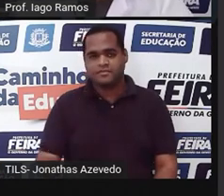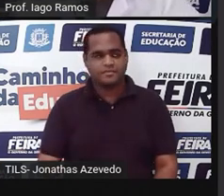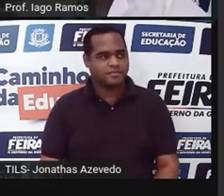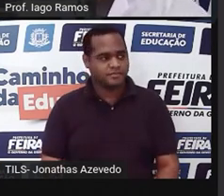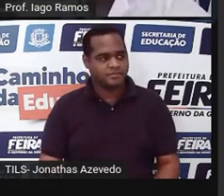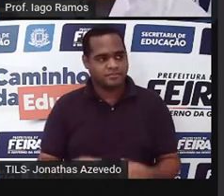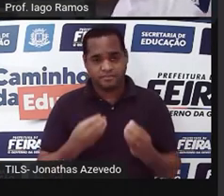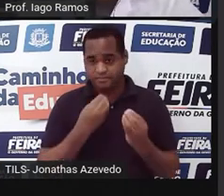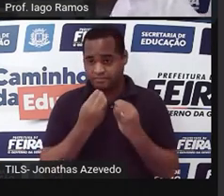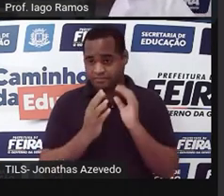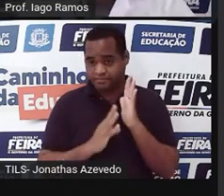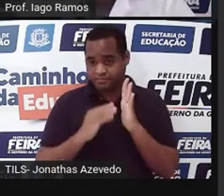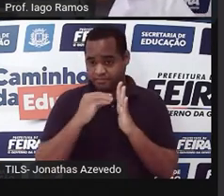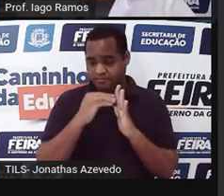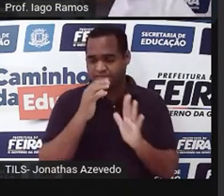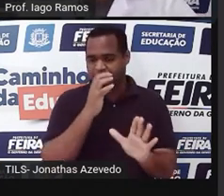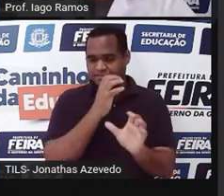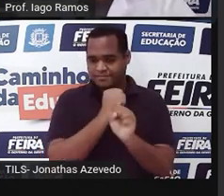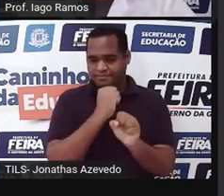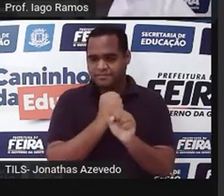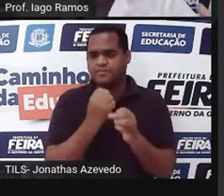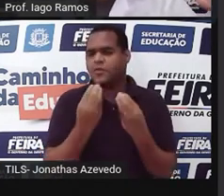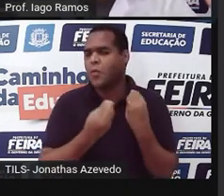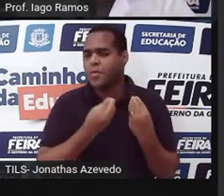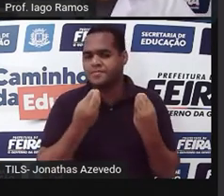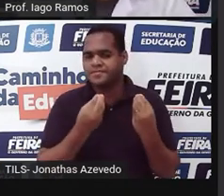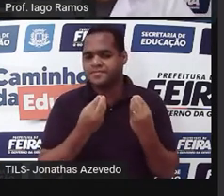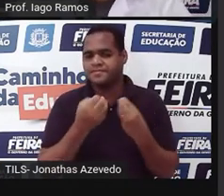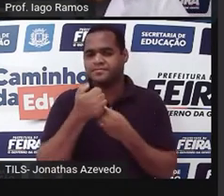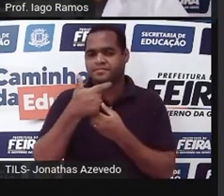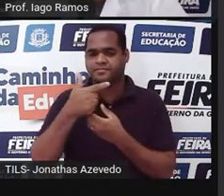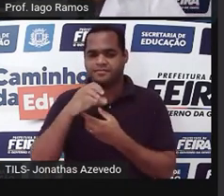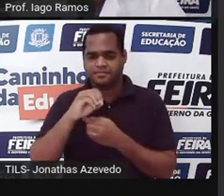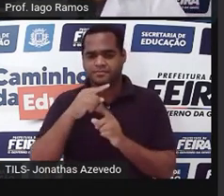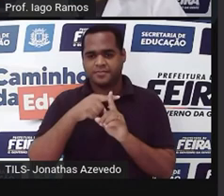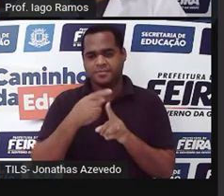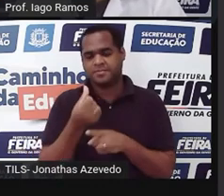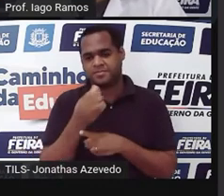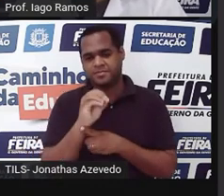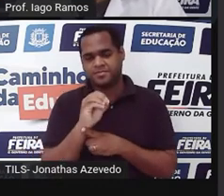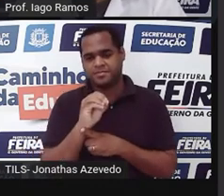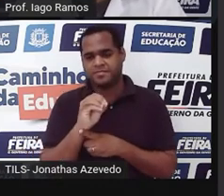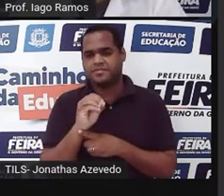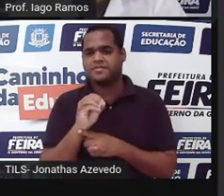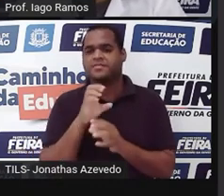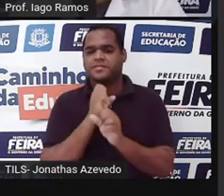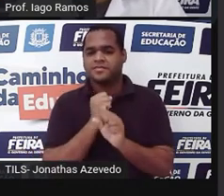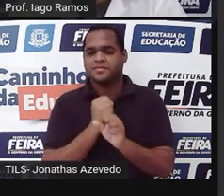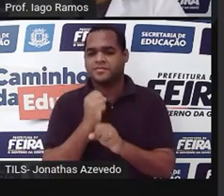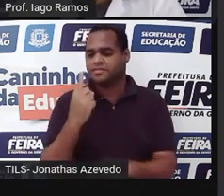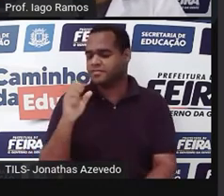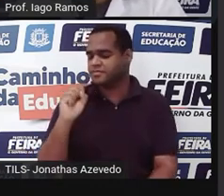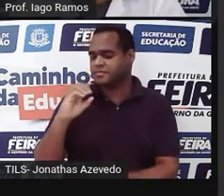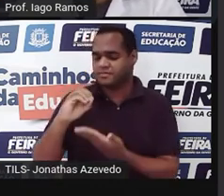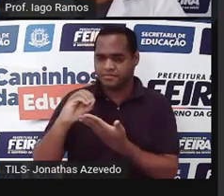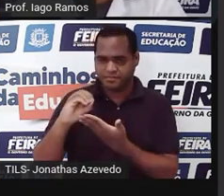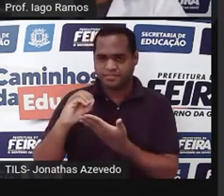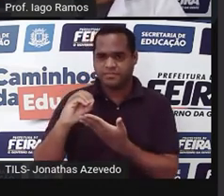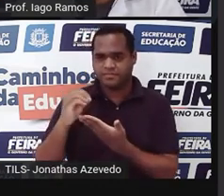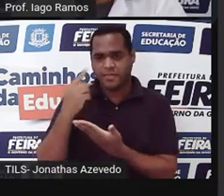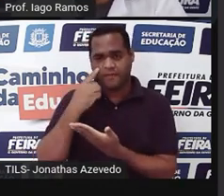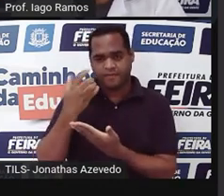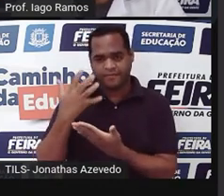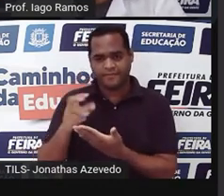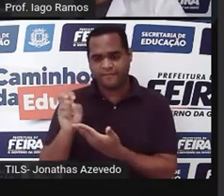como aumentou é uma acréscimo vai ser né 120 mais 60 vai dar 180 Então